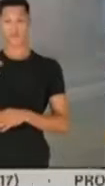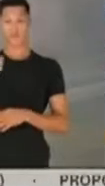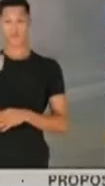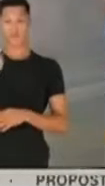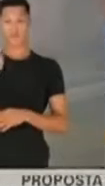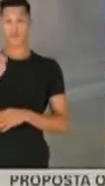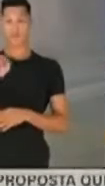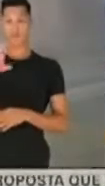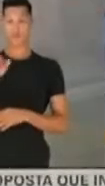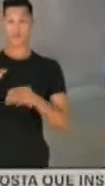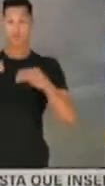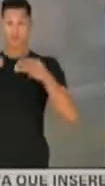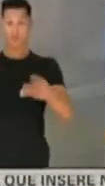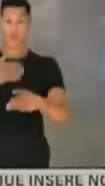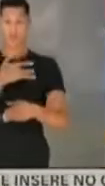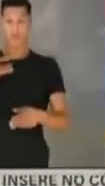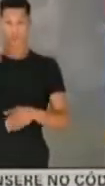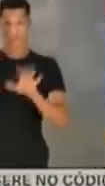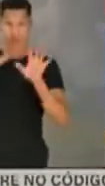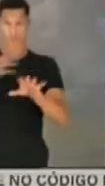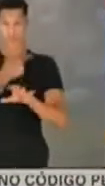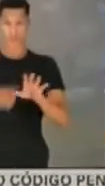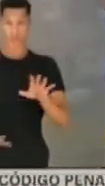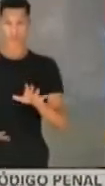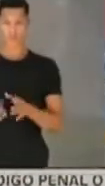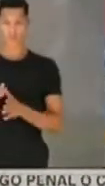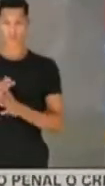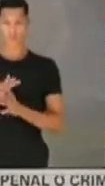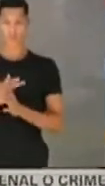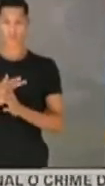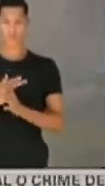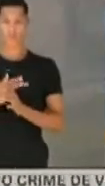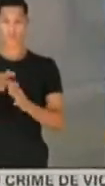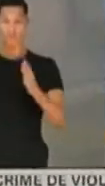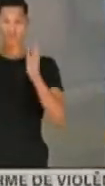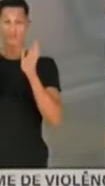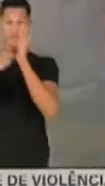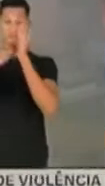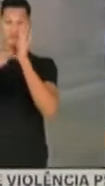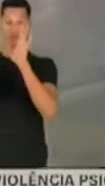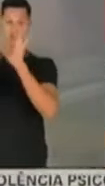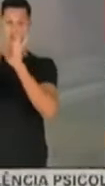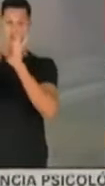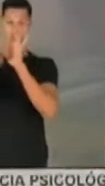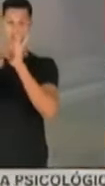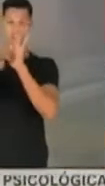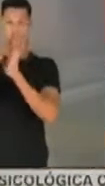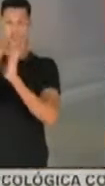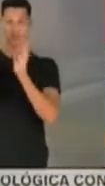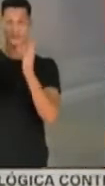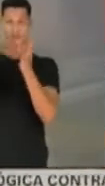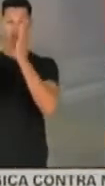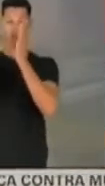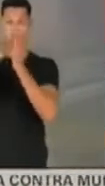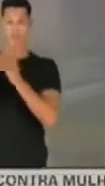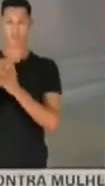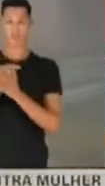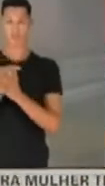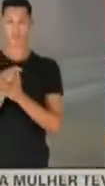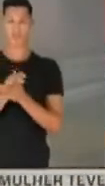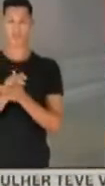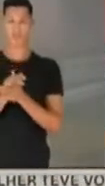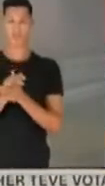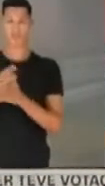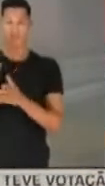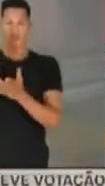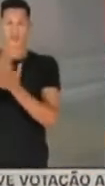Saúde, se eu não estou enganado, não é isso, senhor presidente? Fez a denúncia? Exatamente. Duas denúncias. E, ao